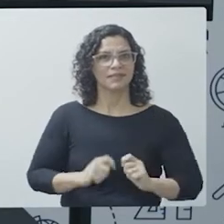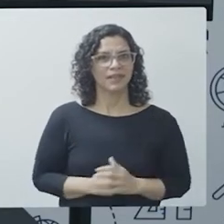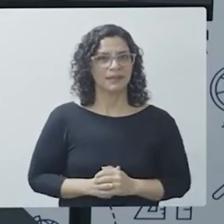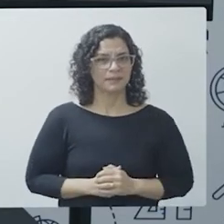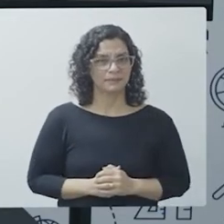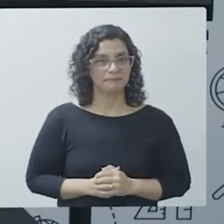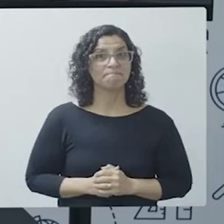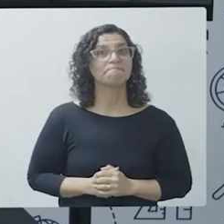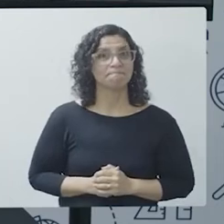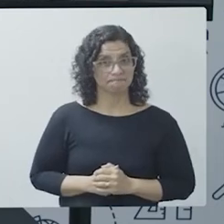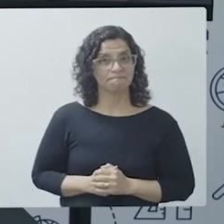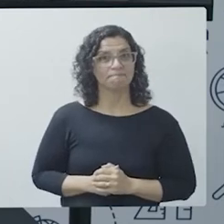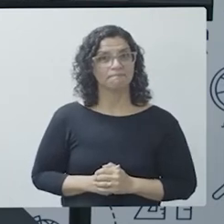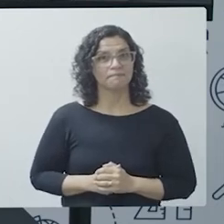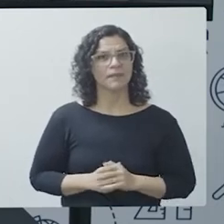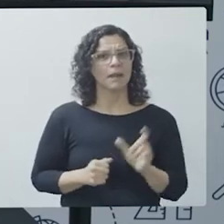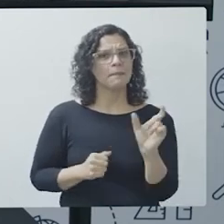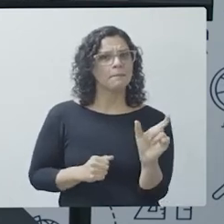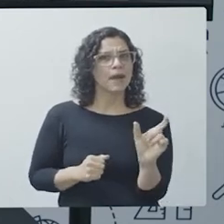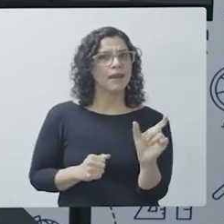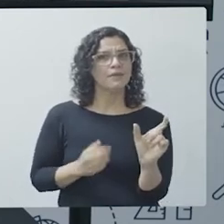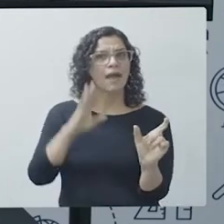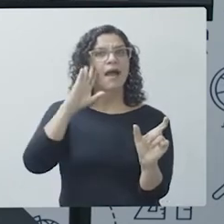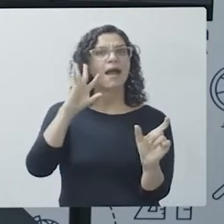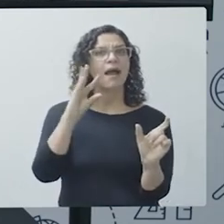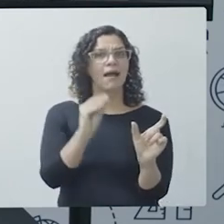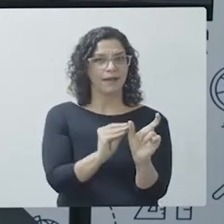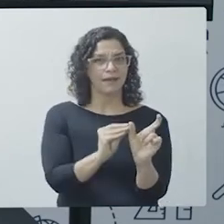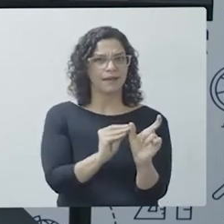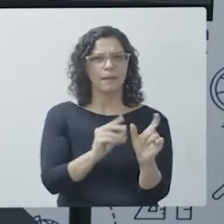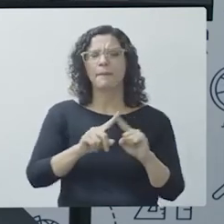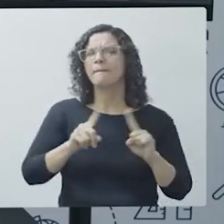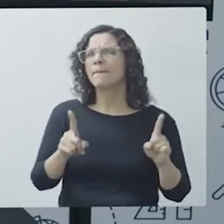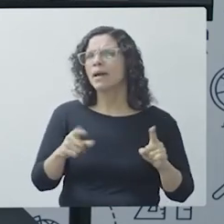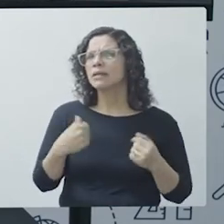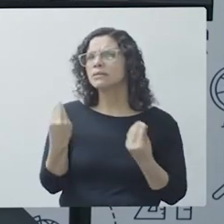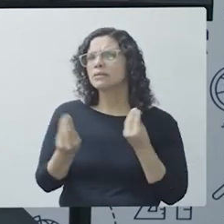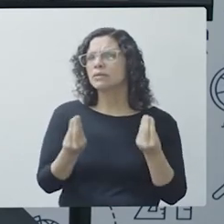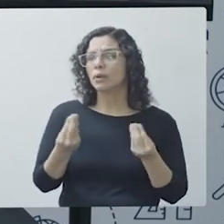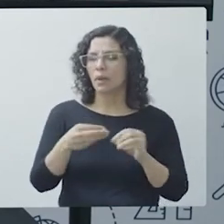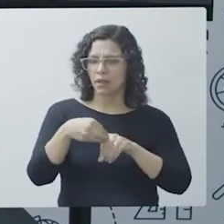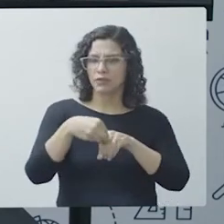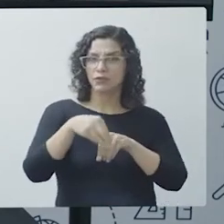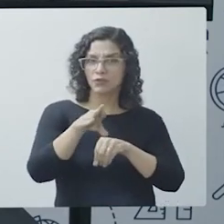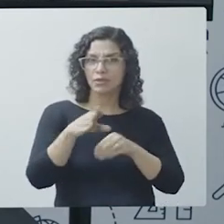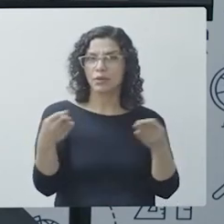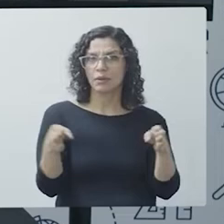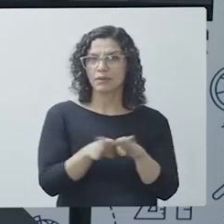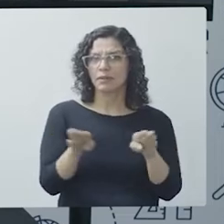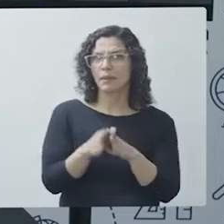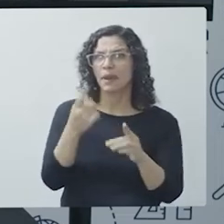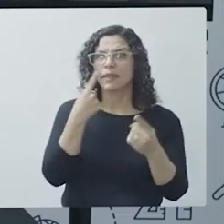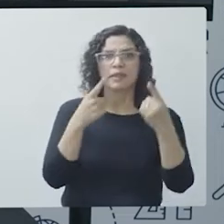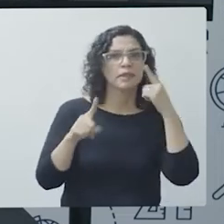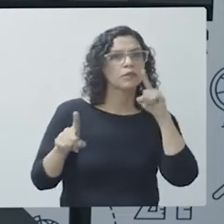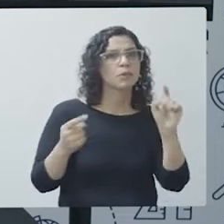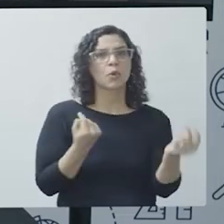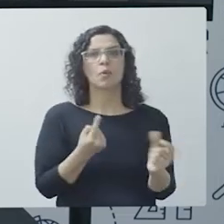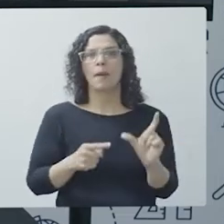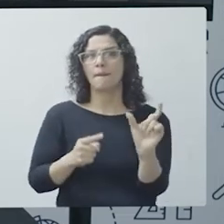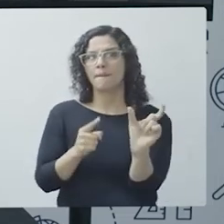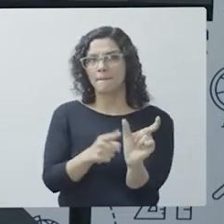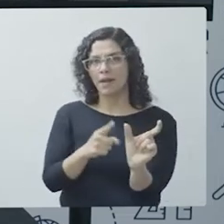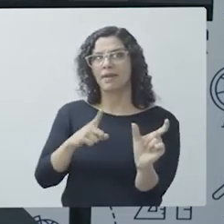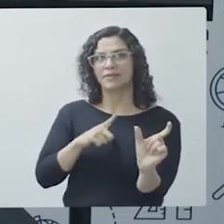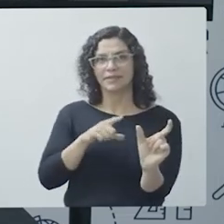gente consiga formar uma palavra e entender. Mas as dicas para descobrir que